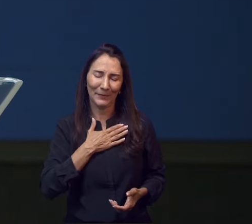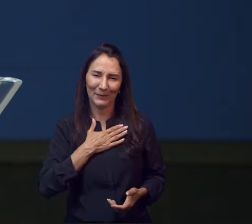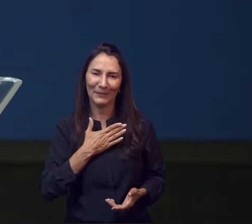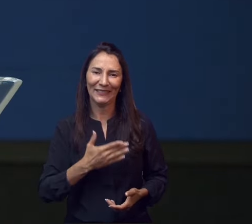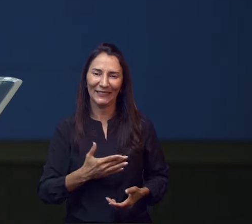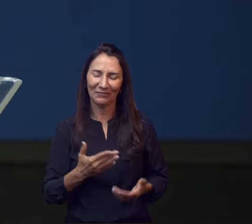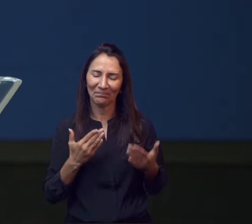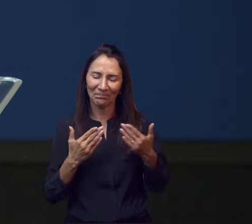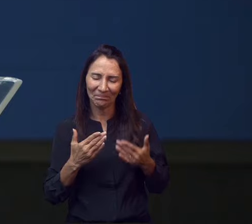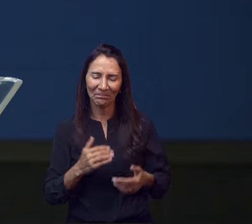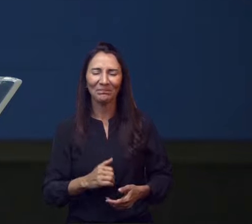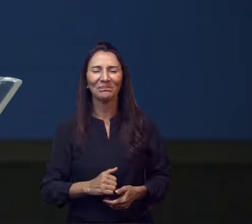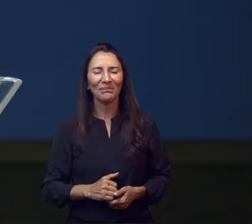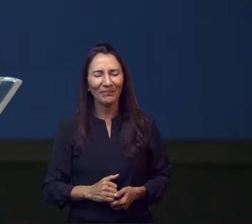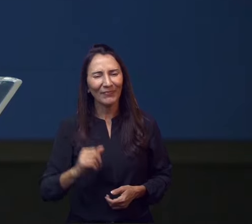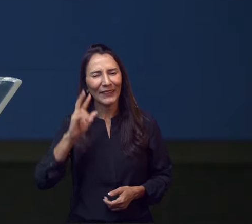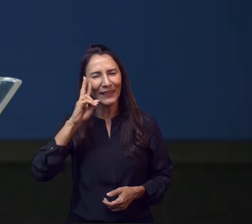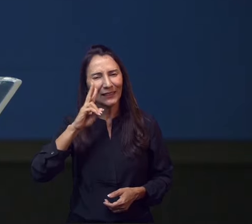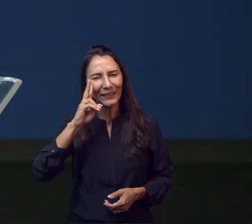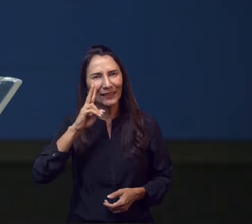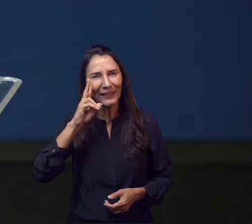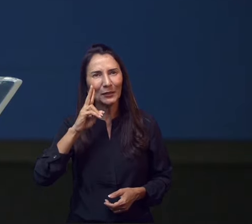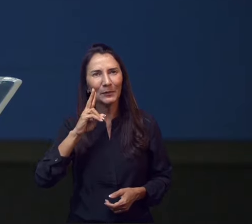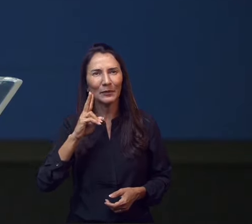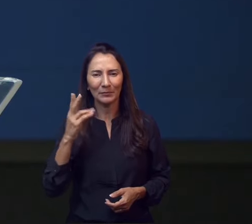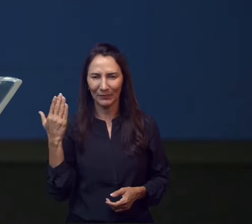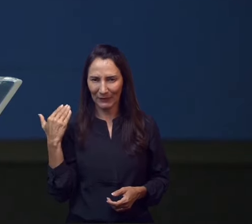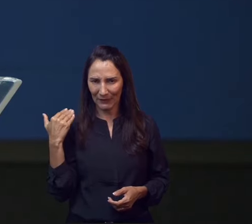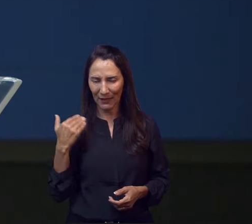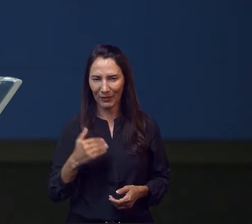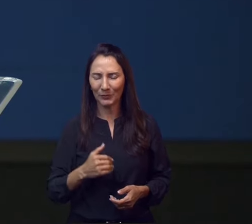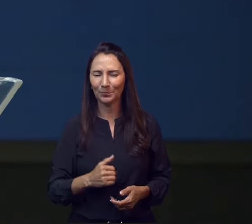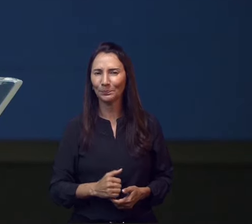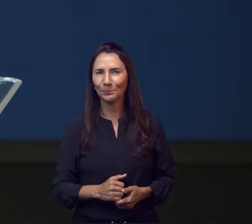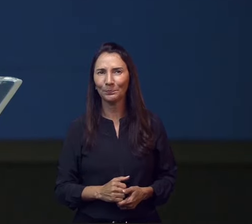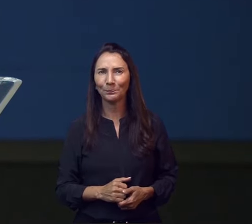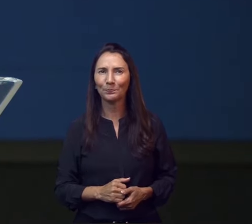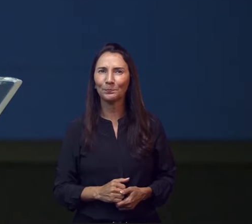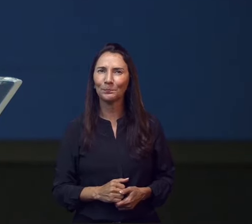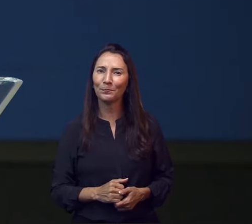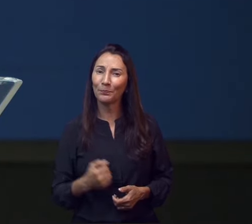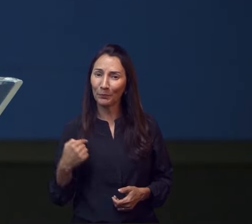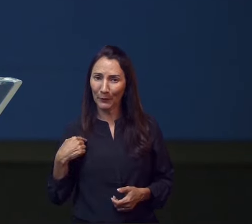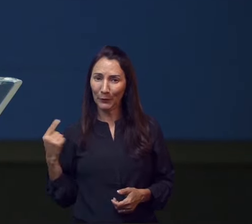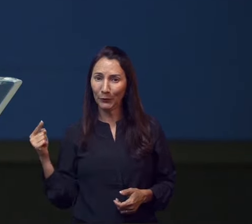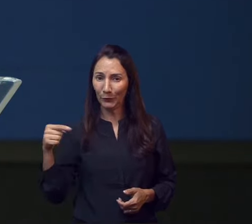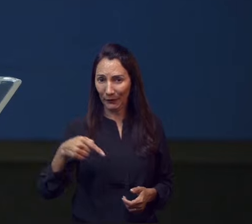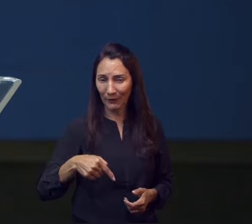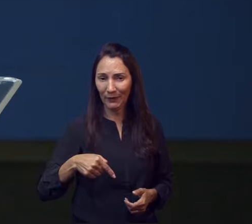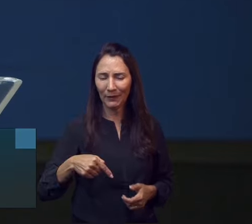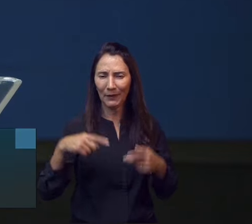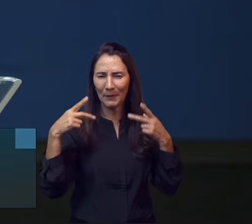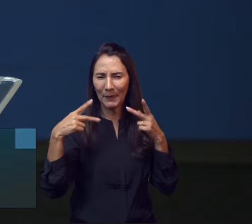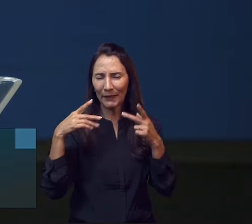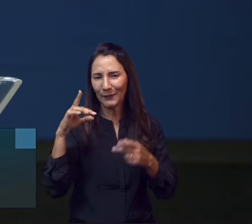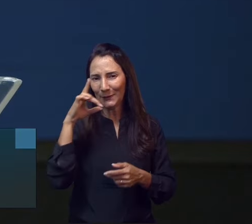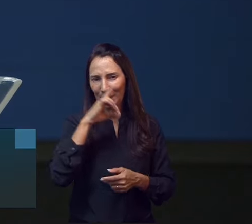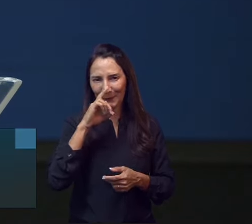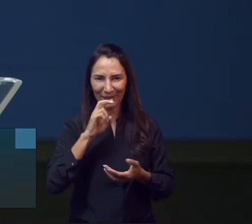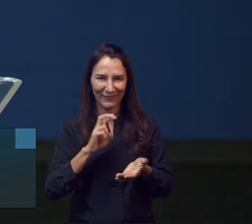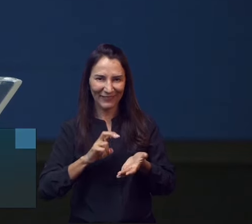e eu me lembro uma vez eu estive aqui pregando um domingo pela